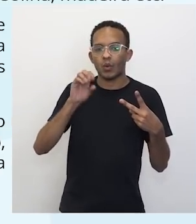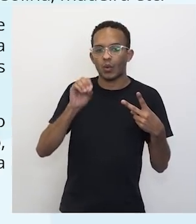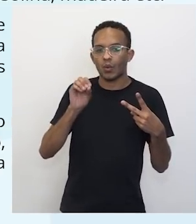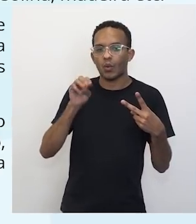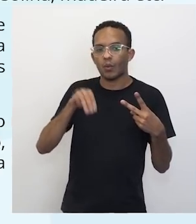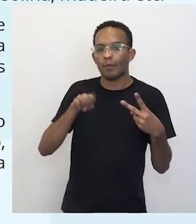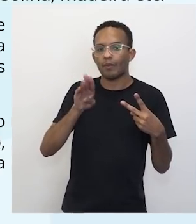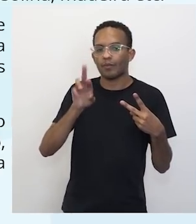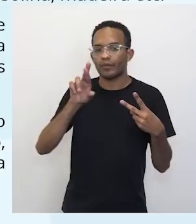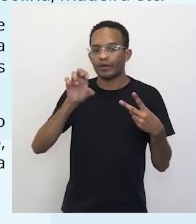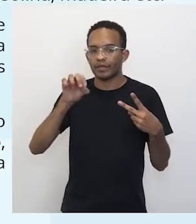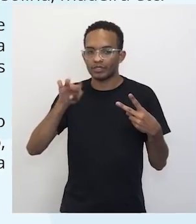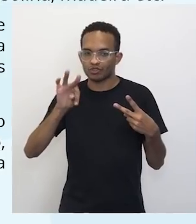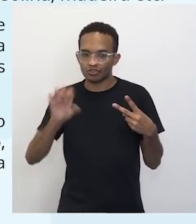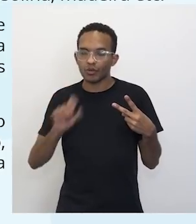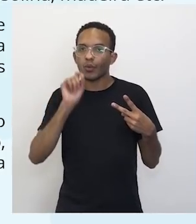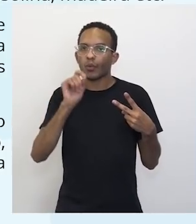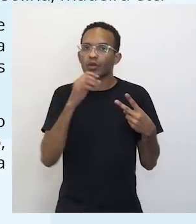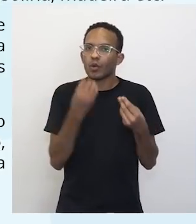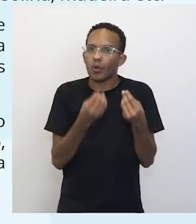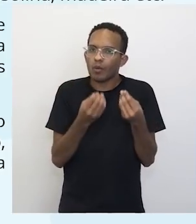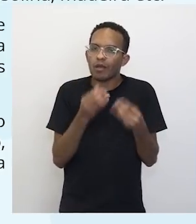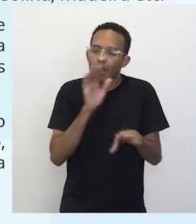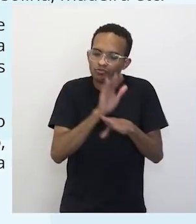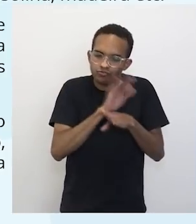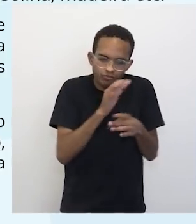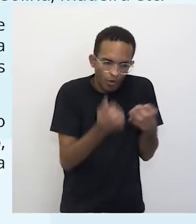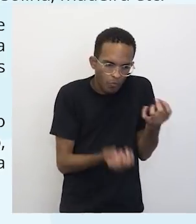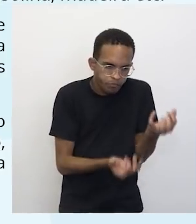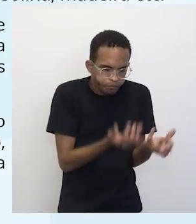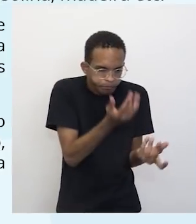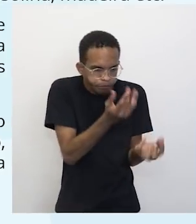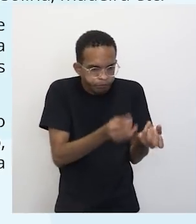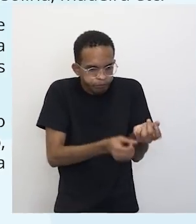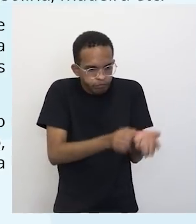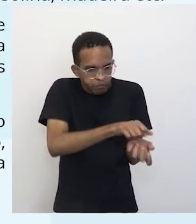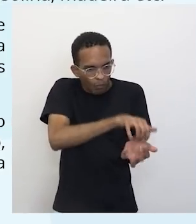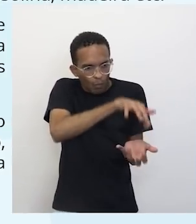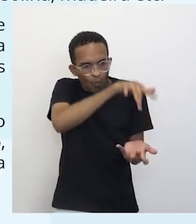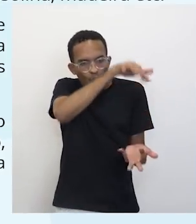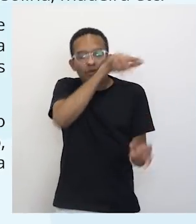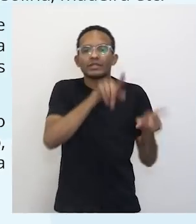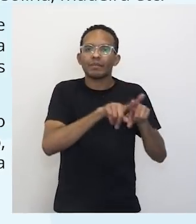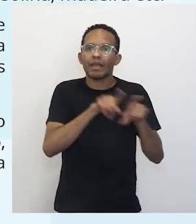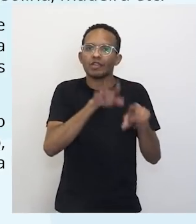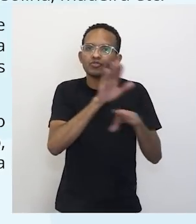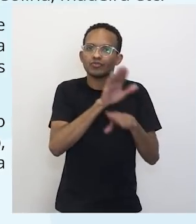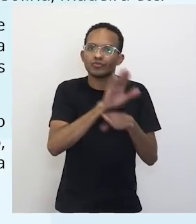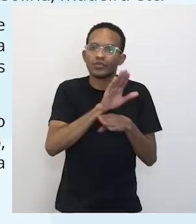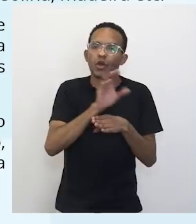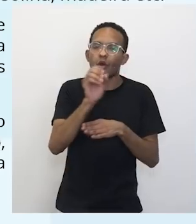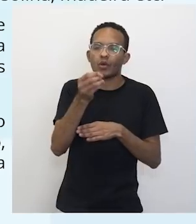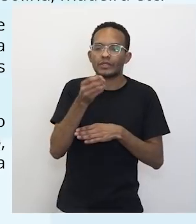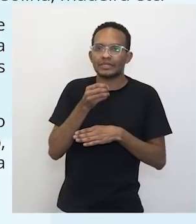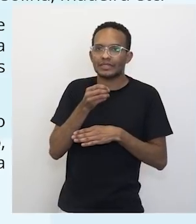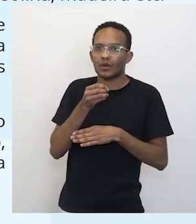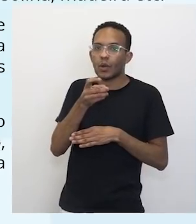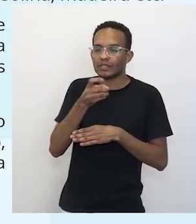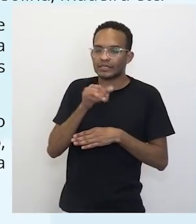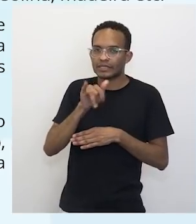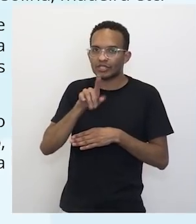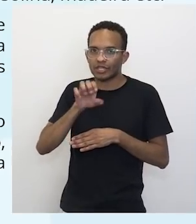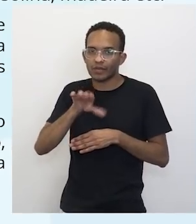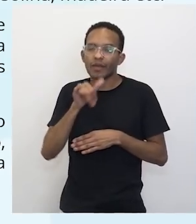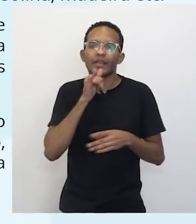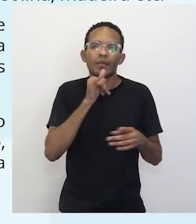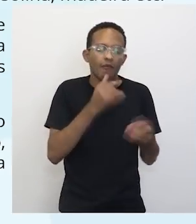comburente? É a substância que intensifica a combustão. Na maioria das vezes, o oxigênio, por isso que quando eu abano